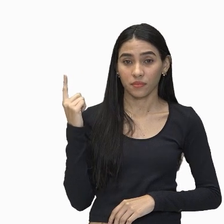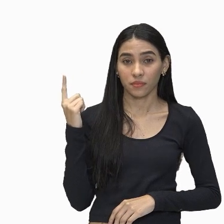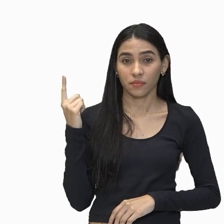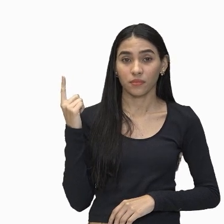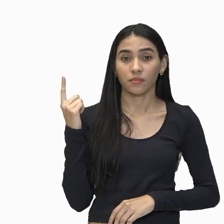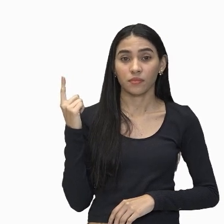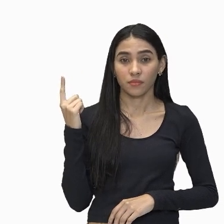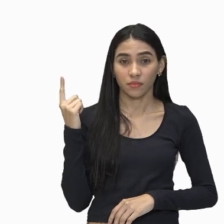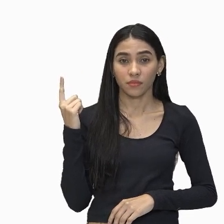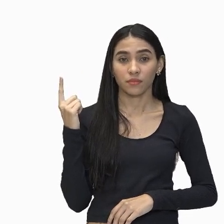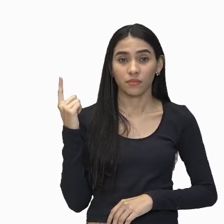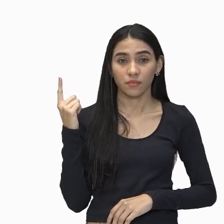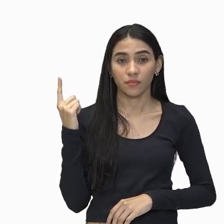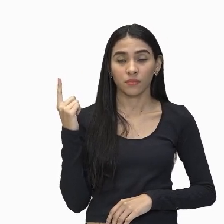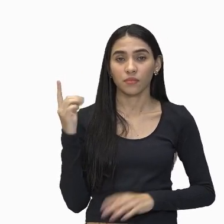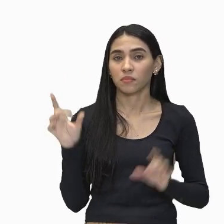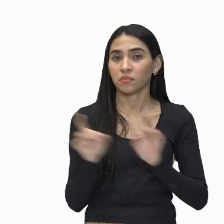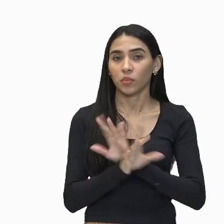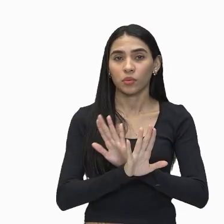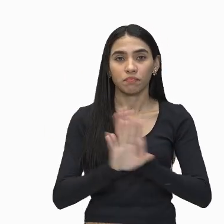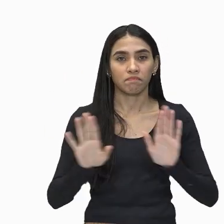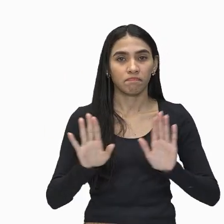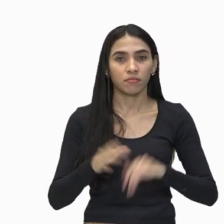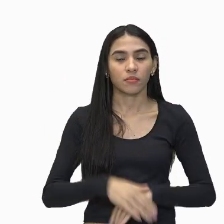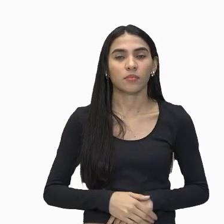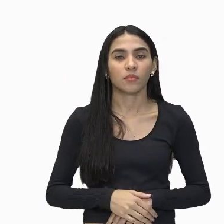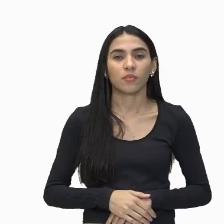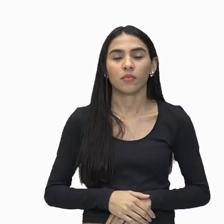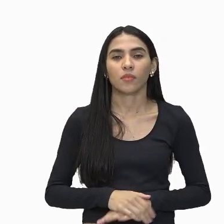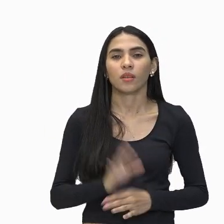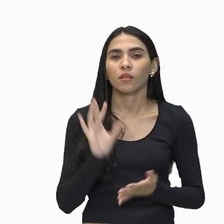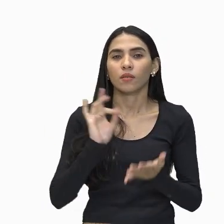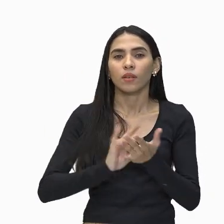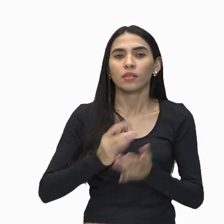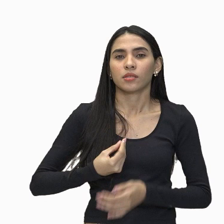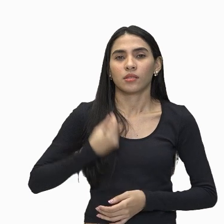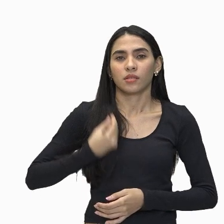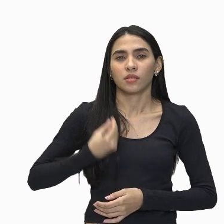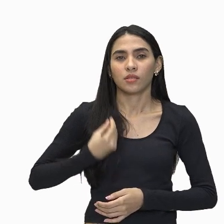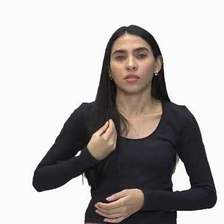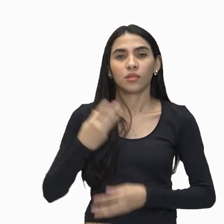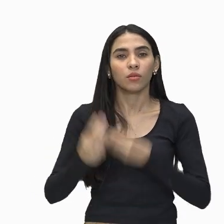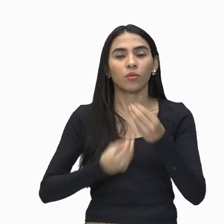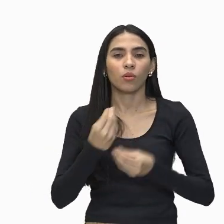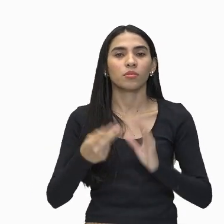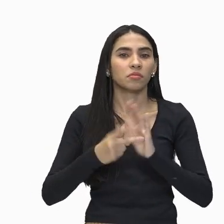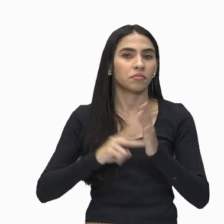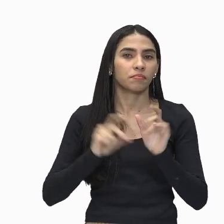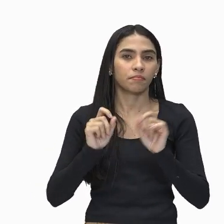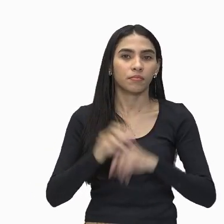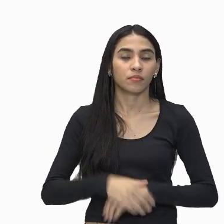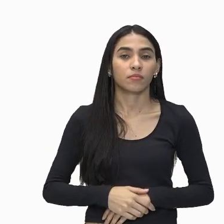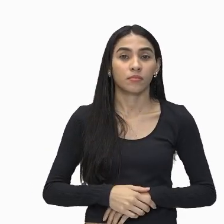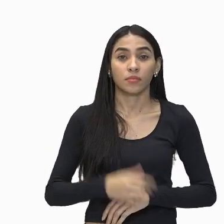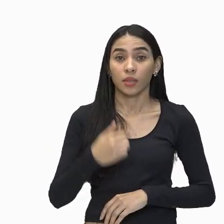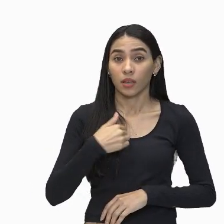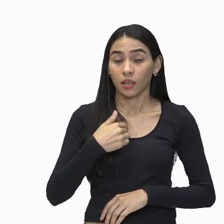da existência. Pronto. O que é o fato da existência? O fato da existência significa o seguinte, gente. Eu